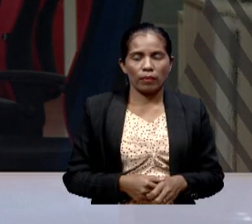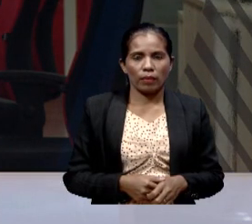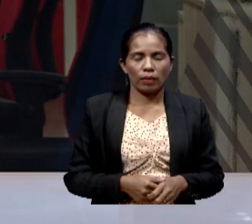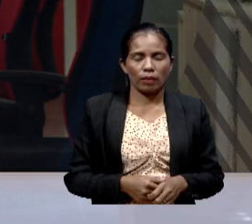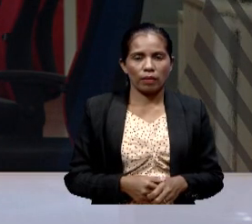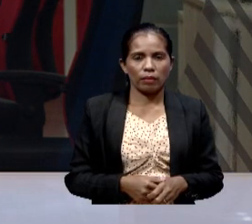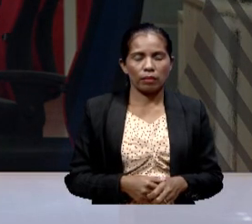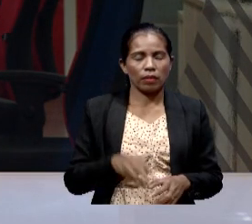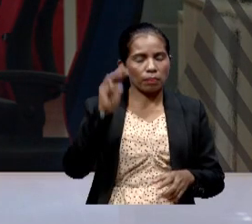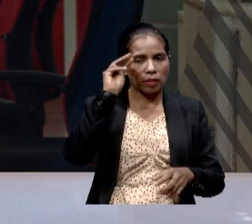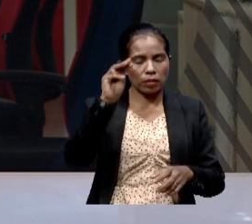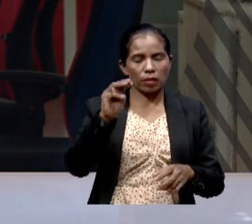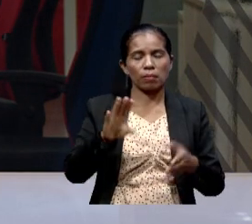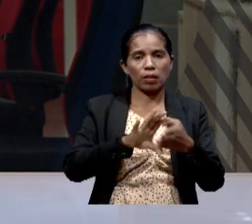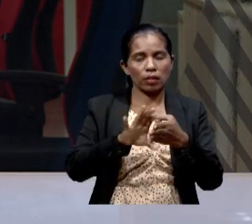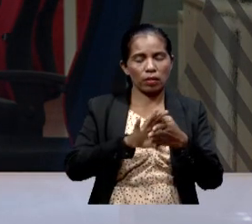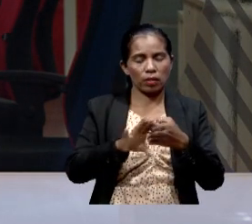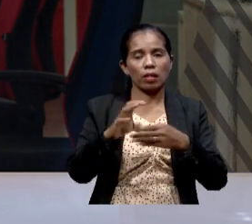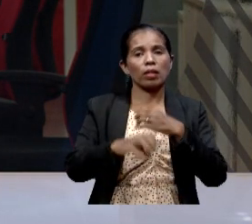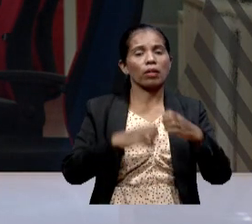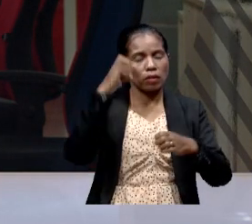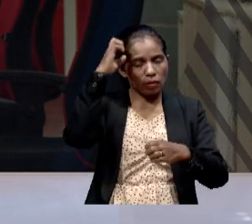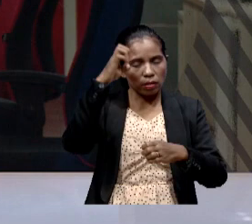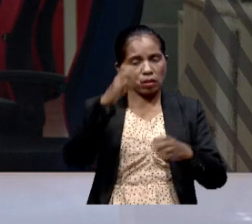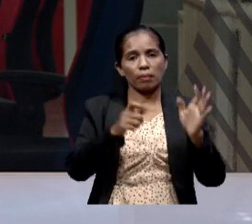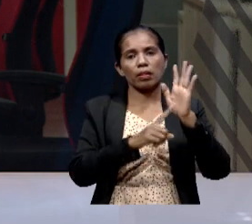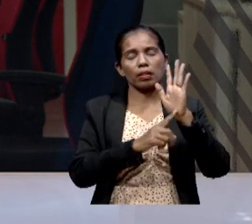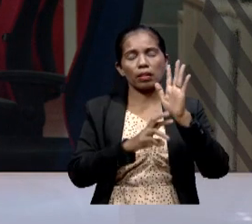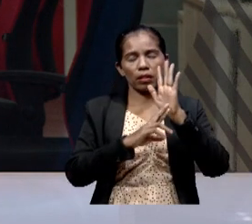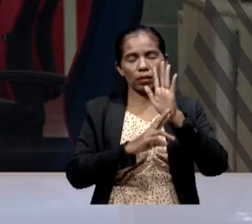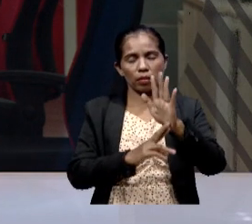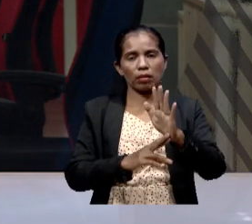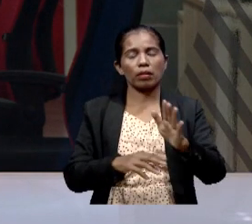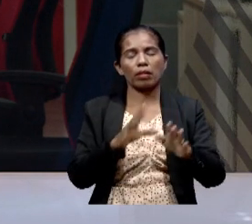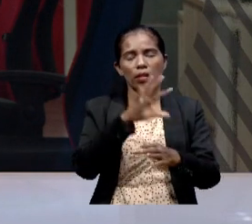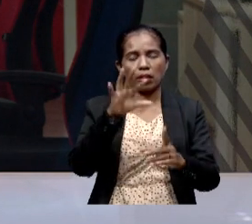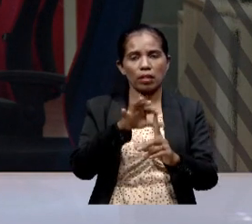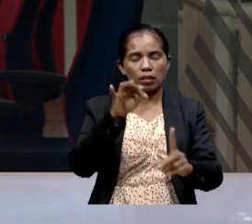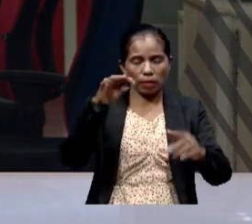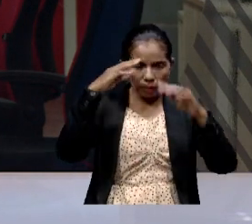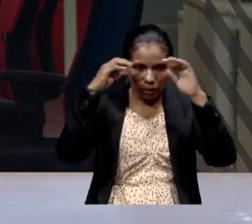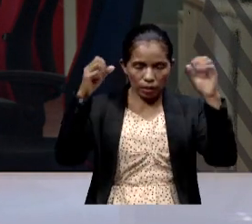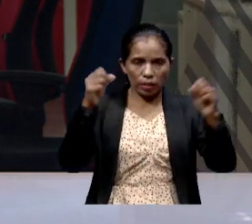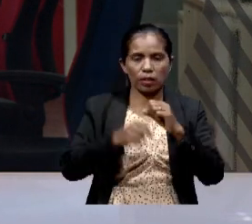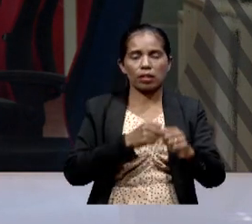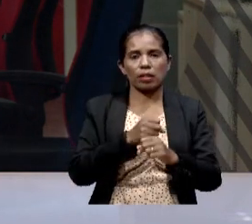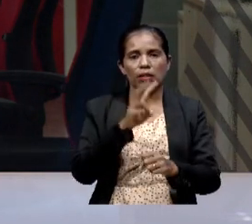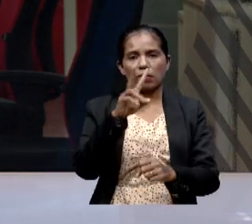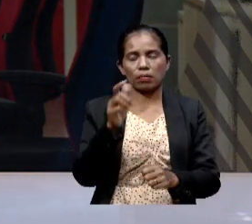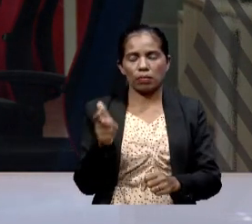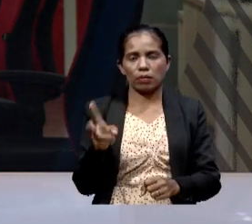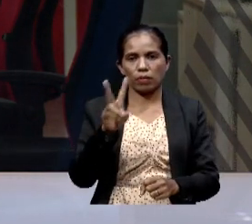Missão Observação Eleitoral União Europeia apresenta relatório final. Eleição presidencial Tinan Riunrua Runulu Rasenrua.